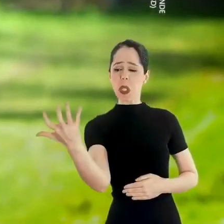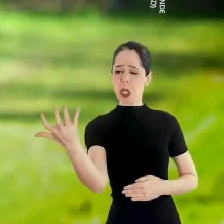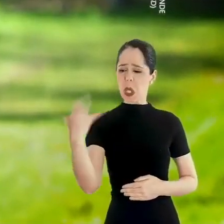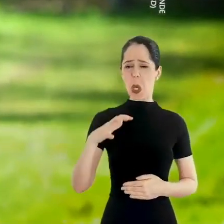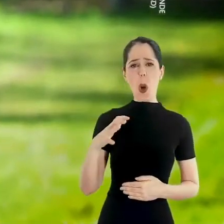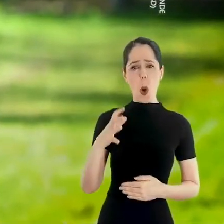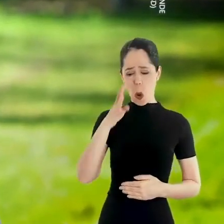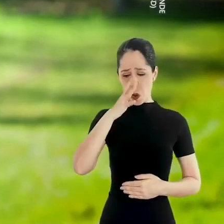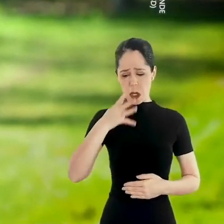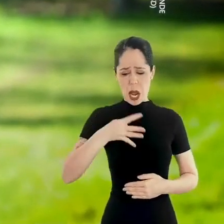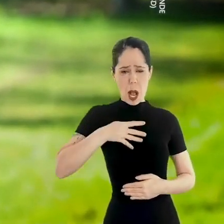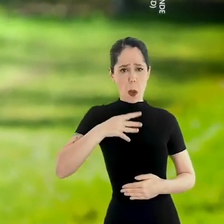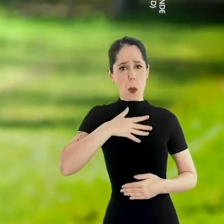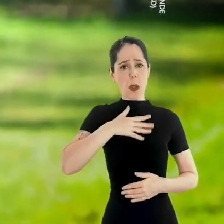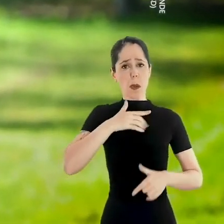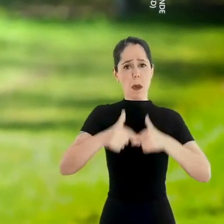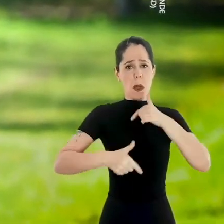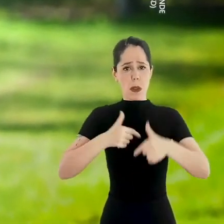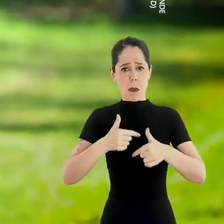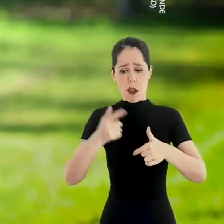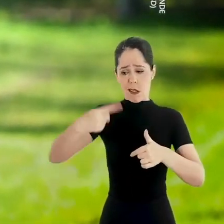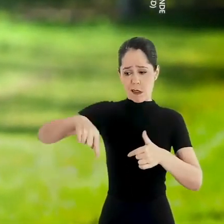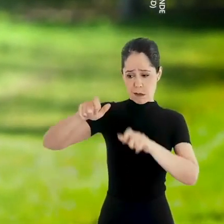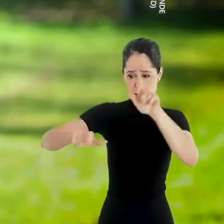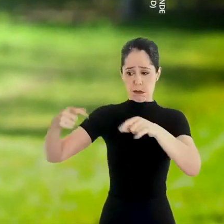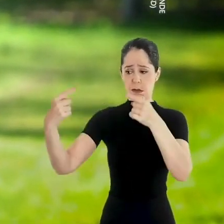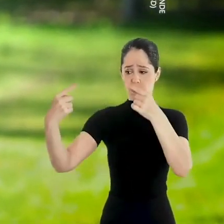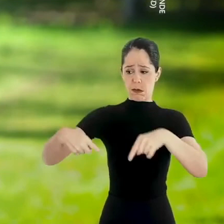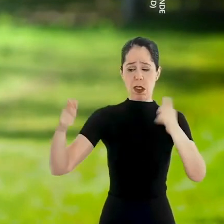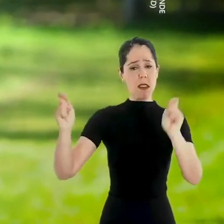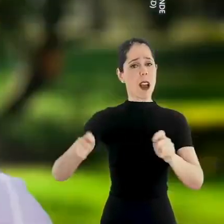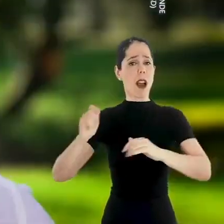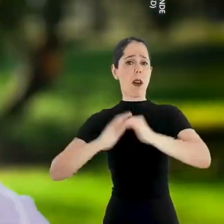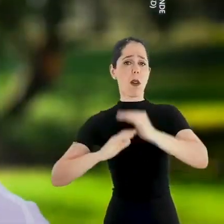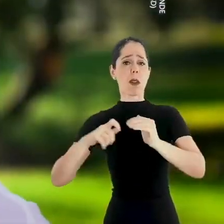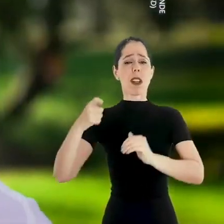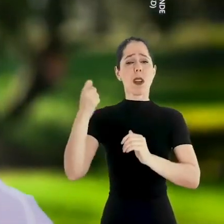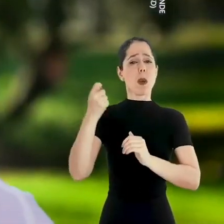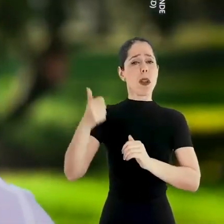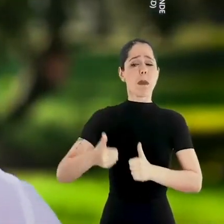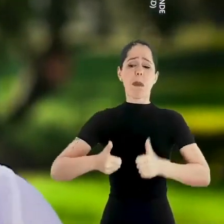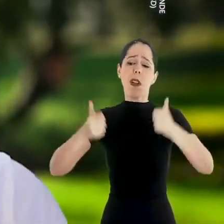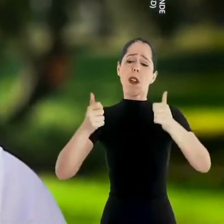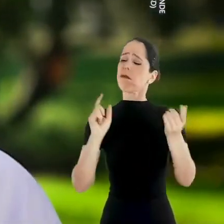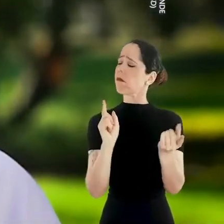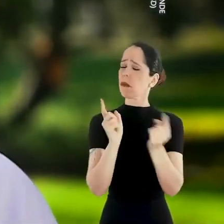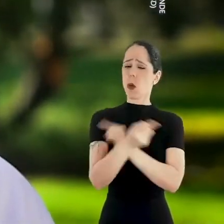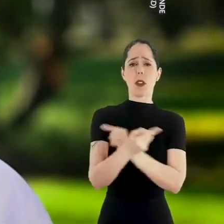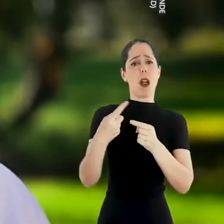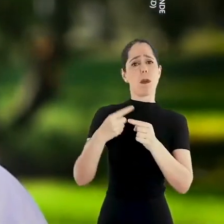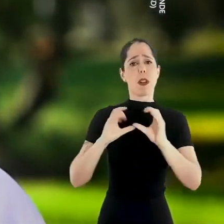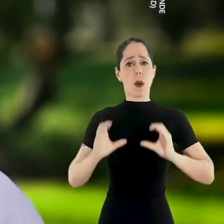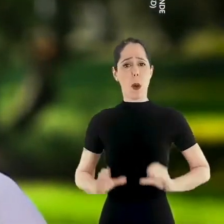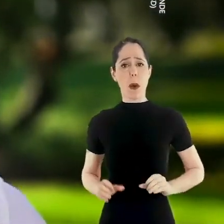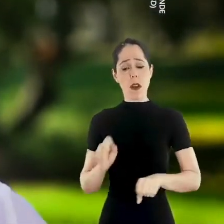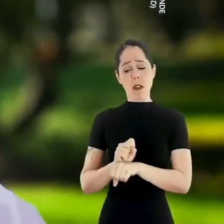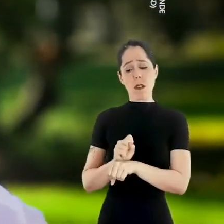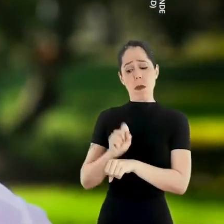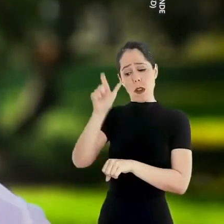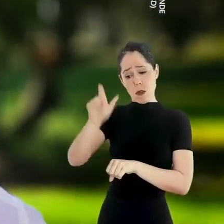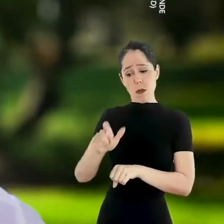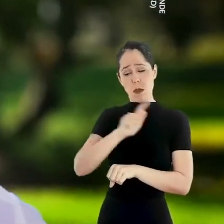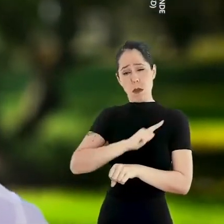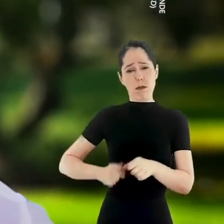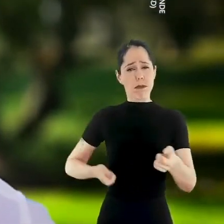Estamos avançando, mas há coisas que gostaríamos de ter feito e ainda não conseguimos. Para umas faltou recursos, para outras faltou tempo, ainda mais